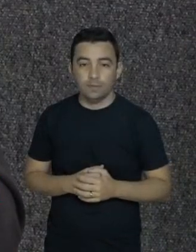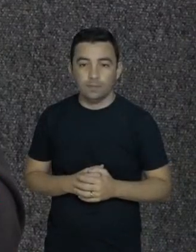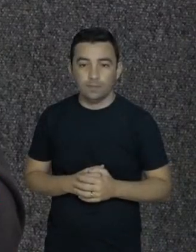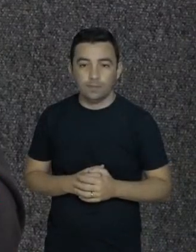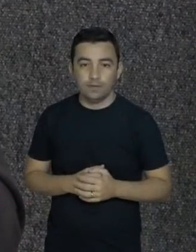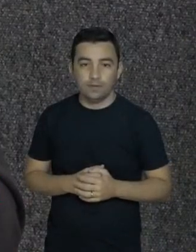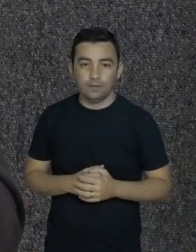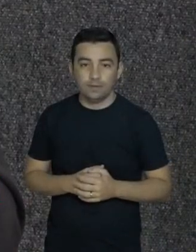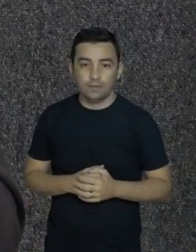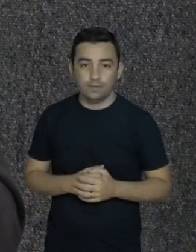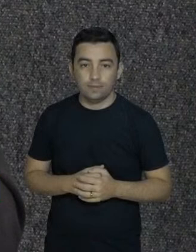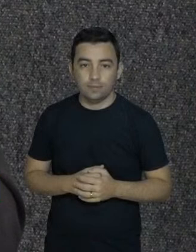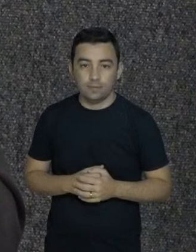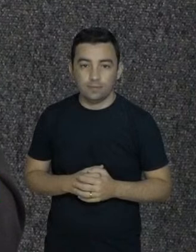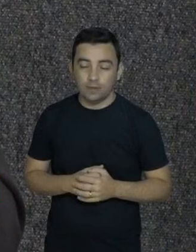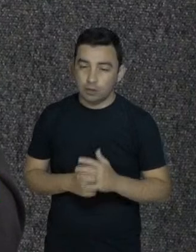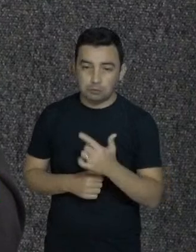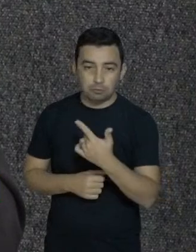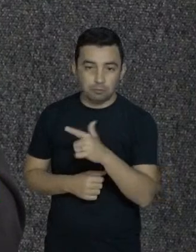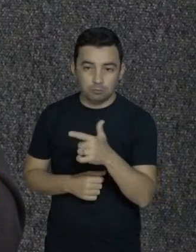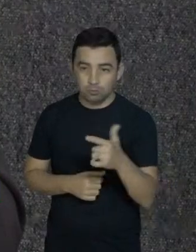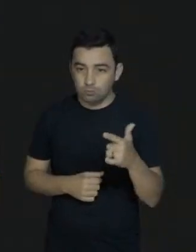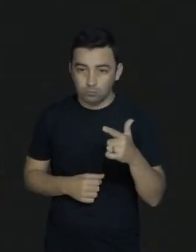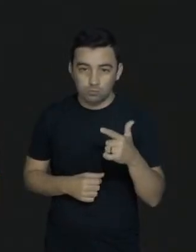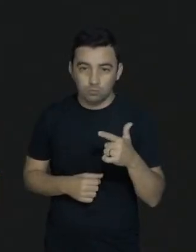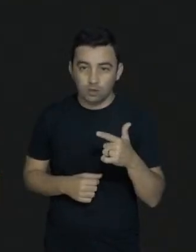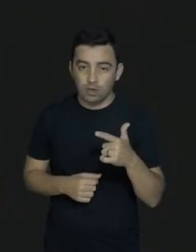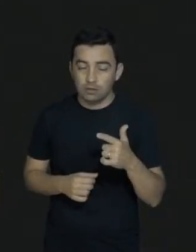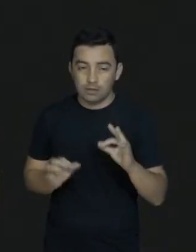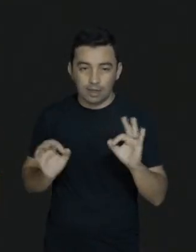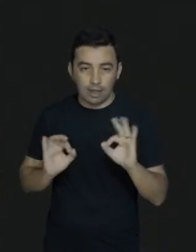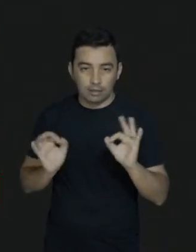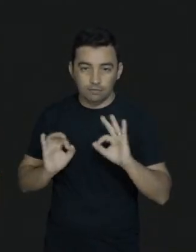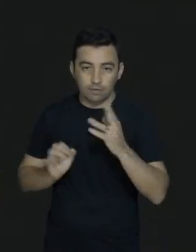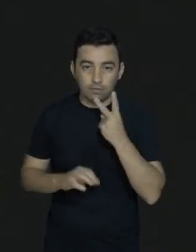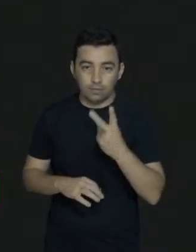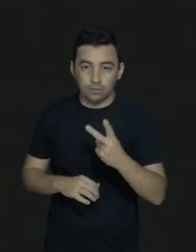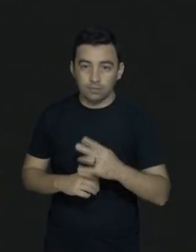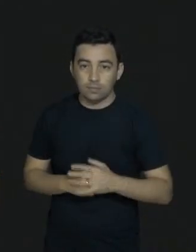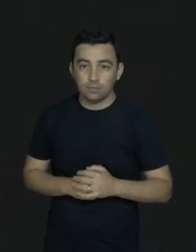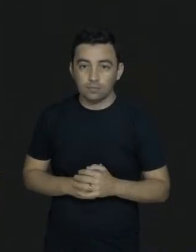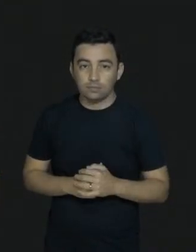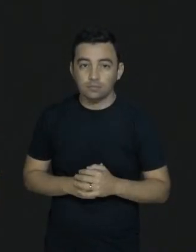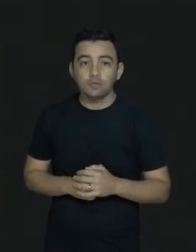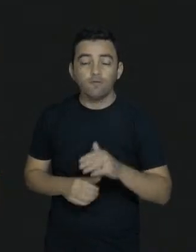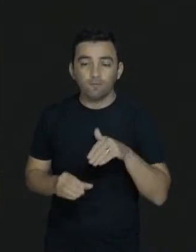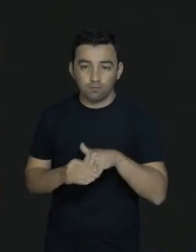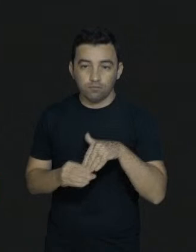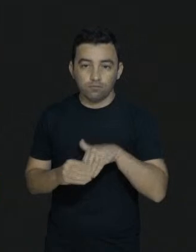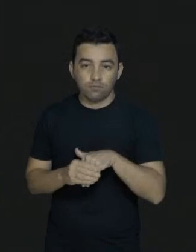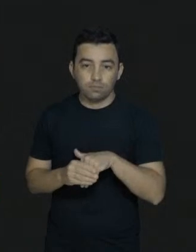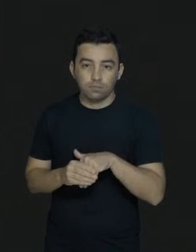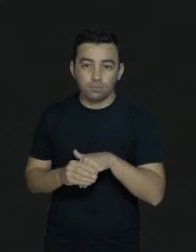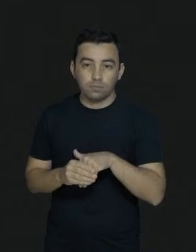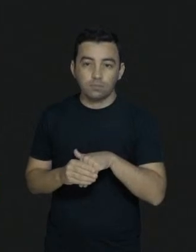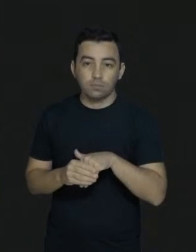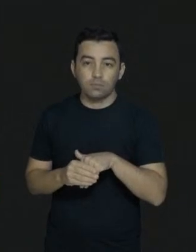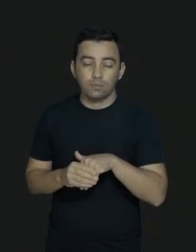Quem não tiver nenhum apontamento coloco em votação